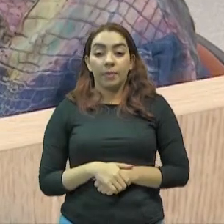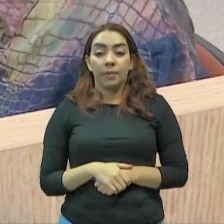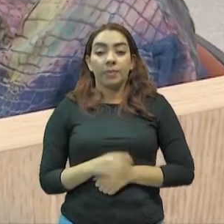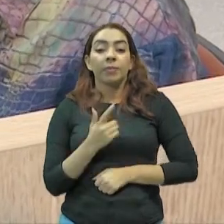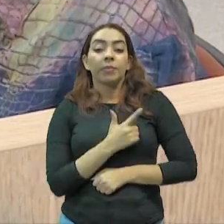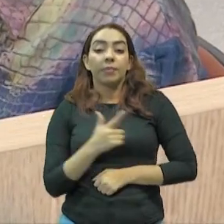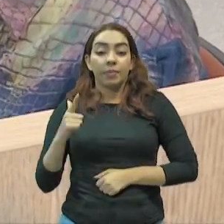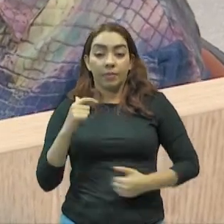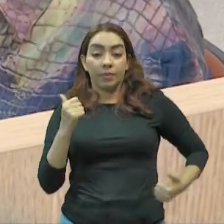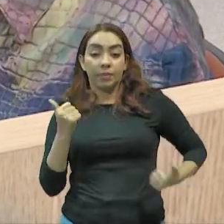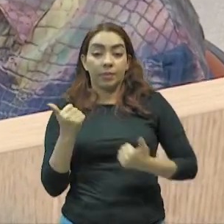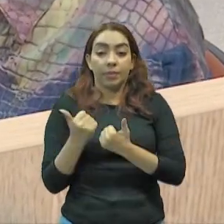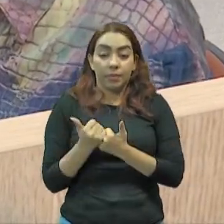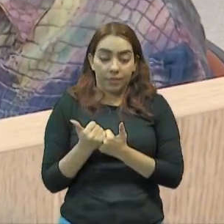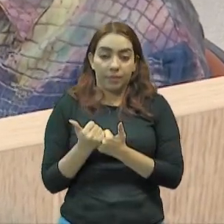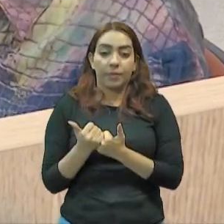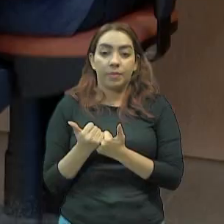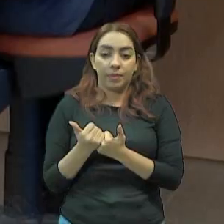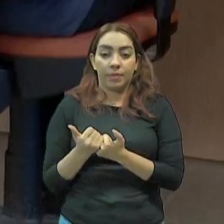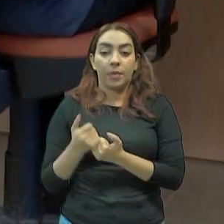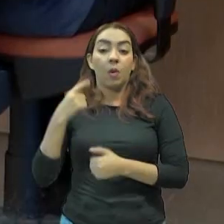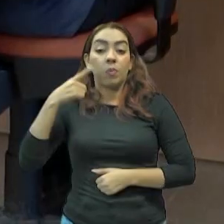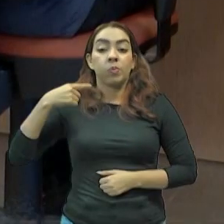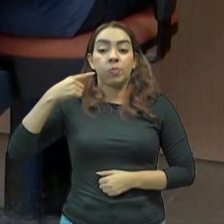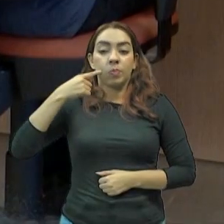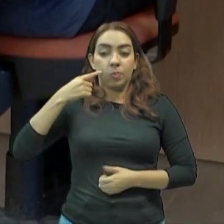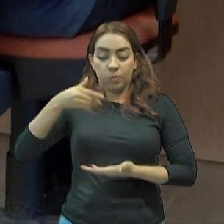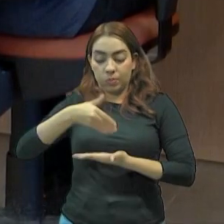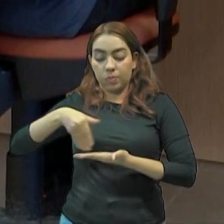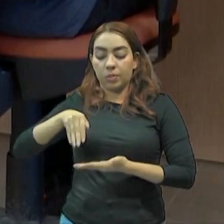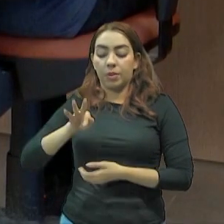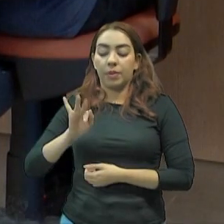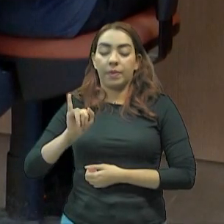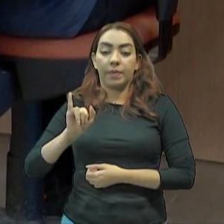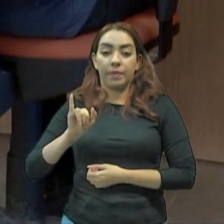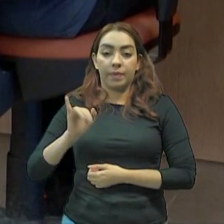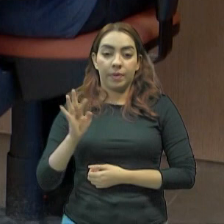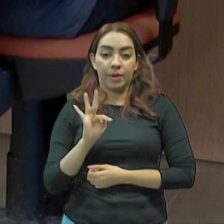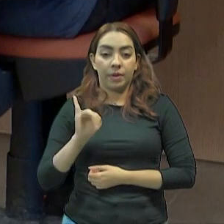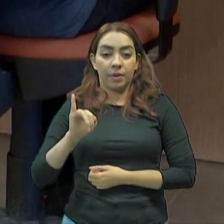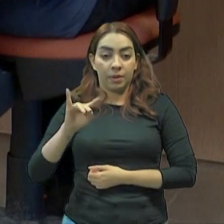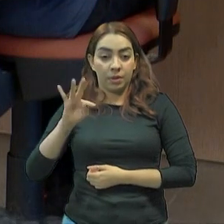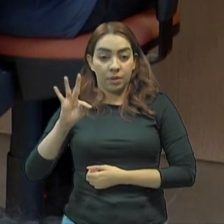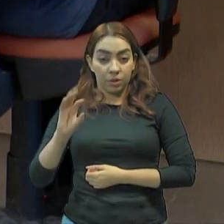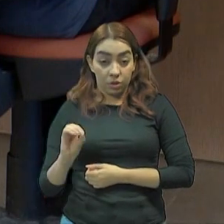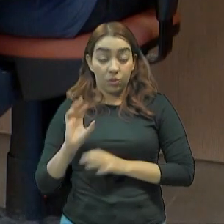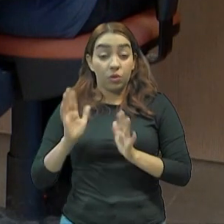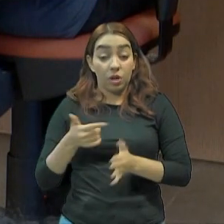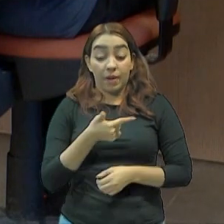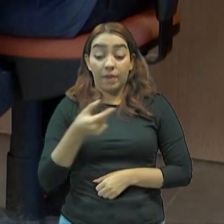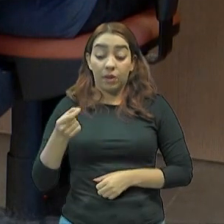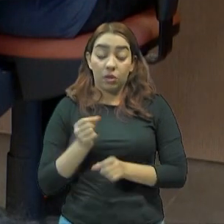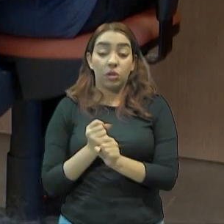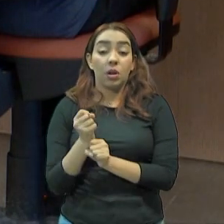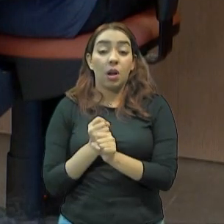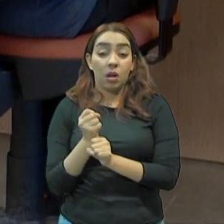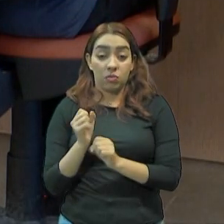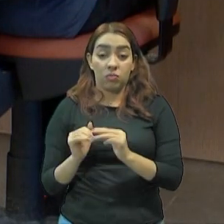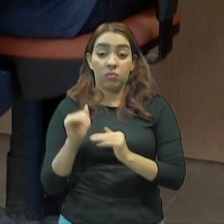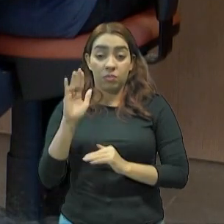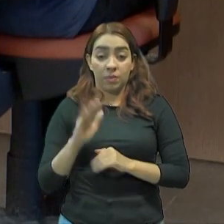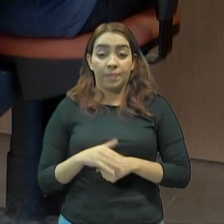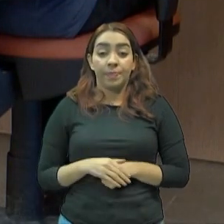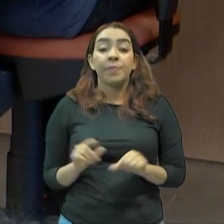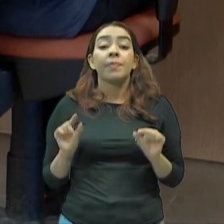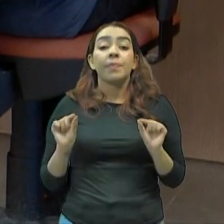jurídico é oferecido pelo escritório Frei Tito que há mais de duas décadas a atua em diferentes frentes na luta pela validação